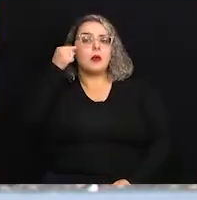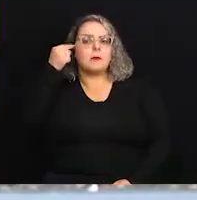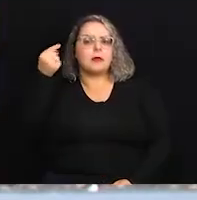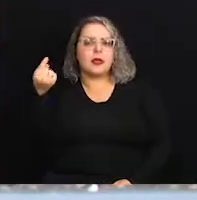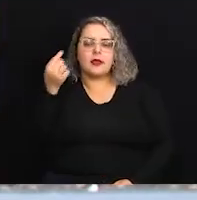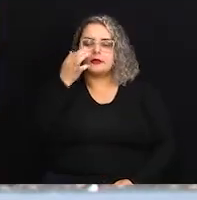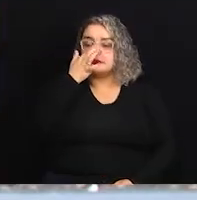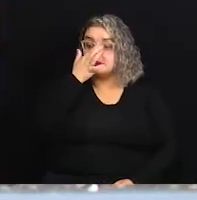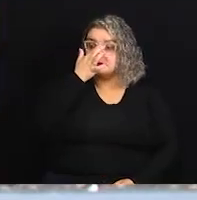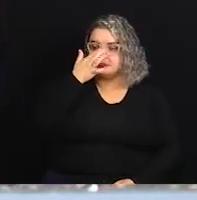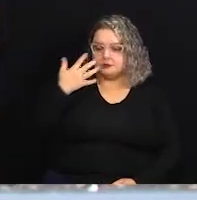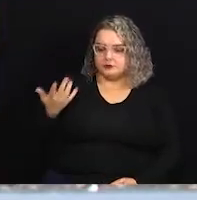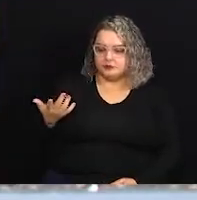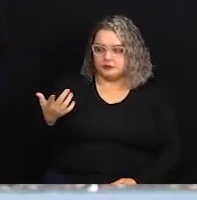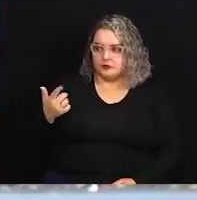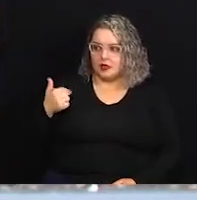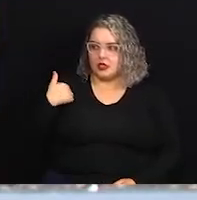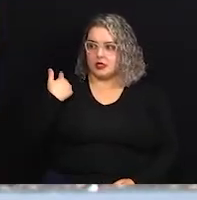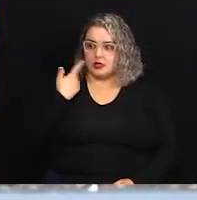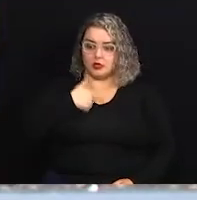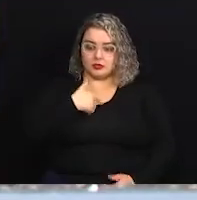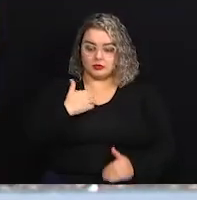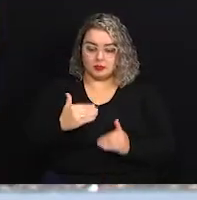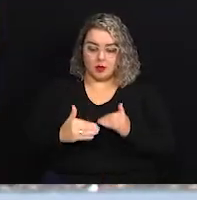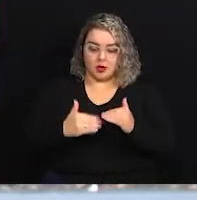Que nós produzimos